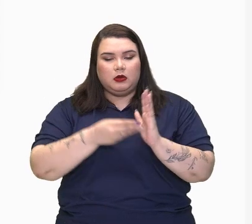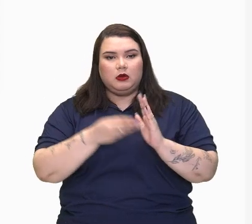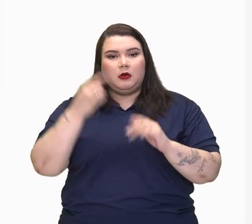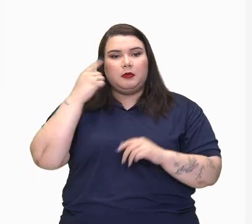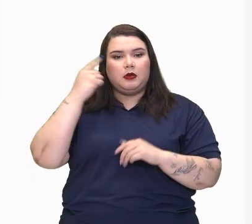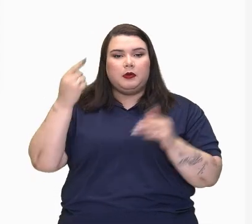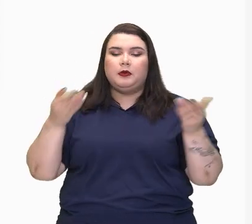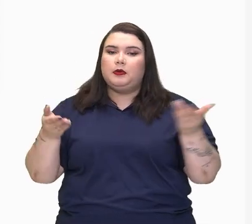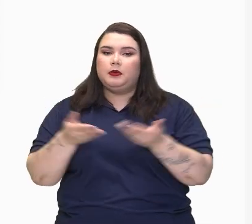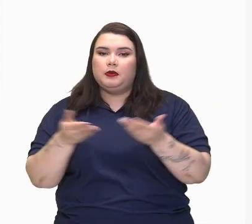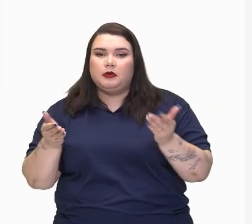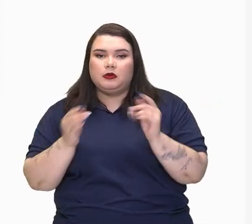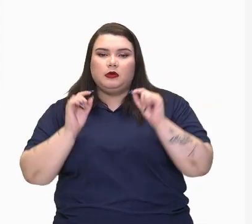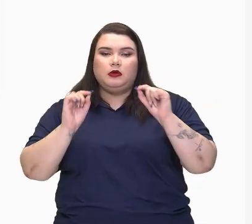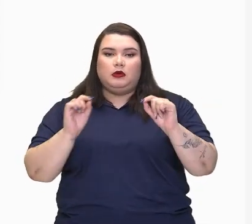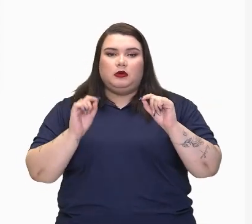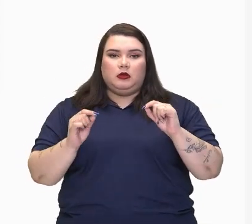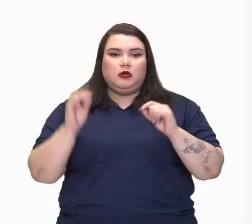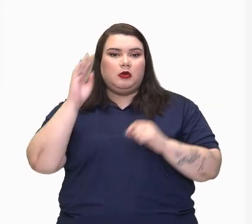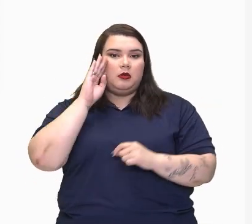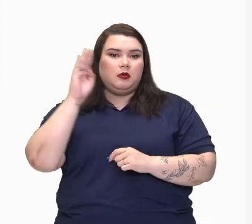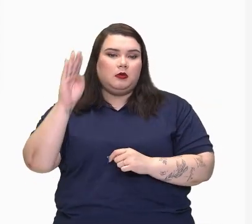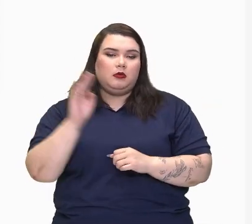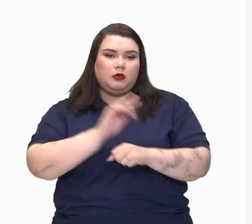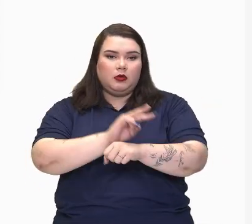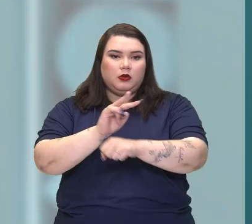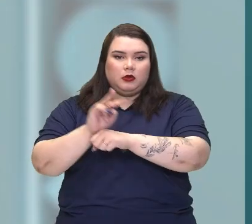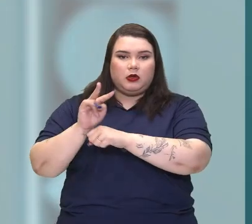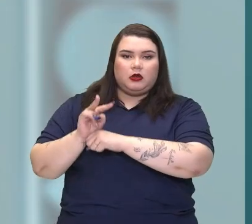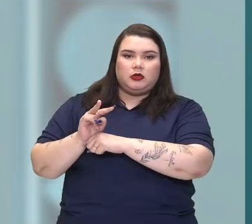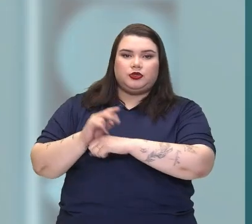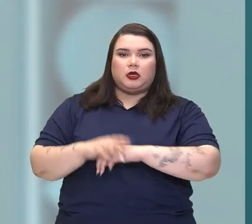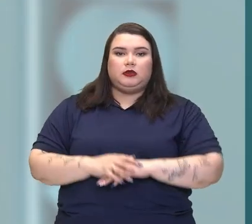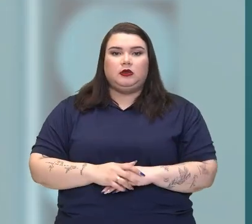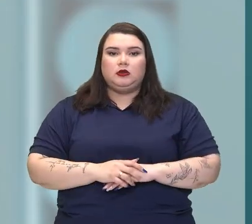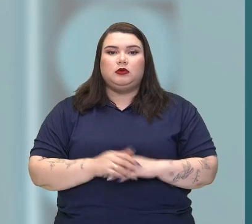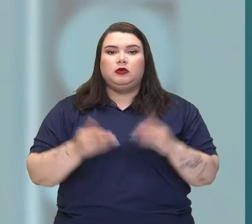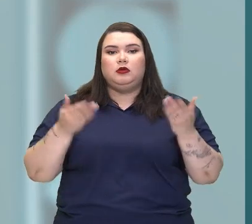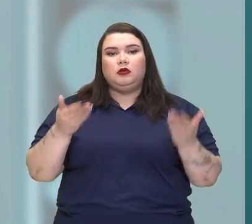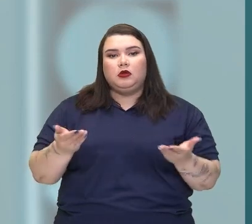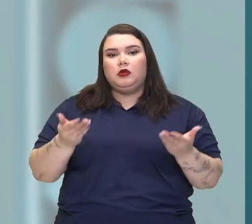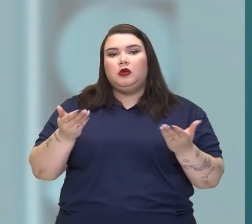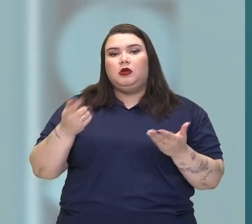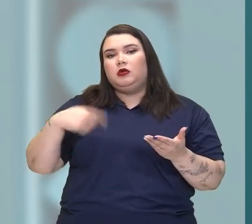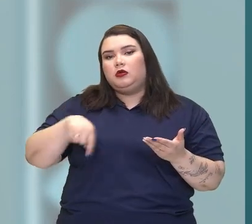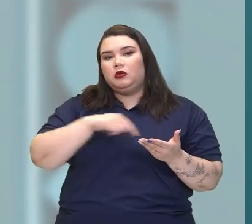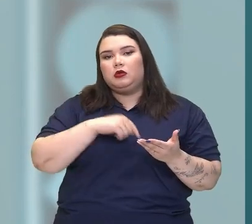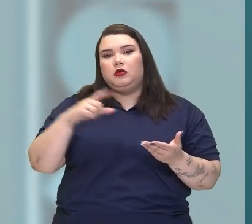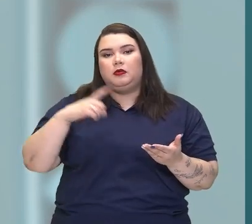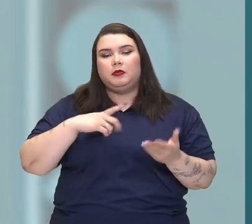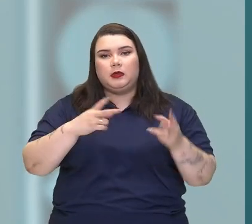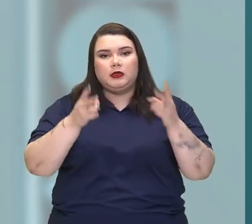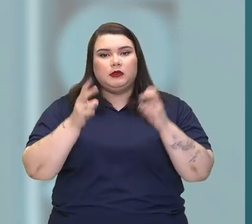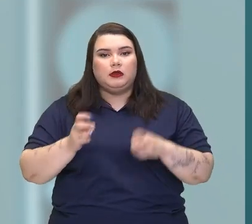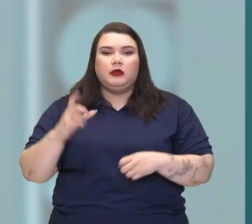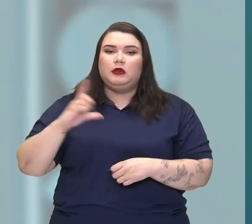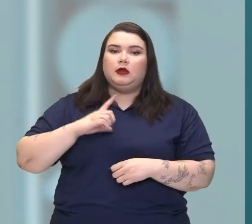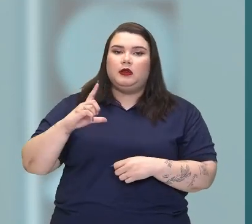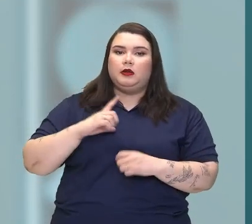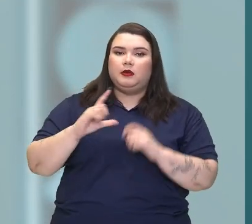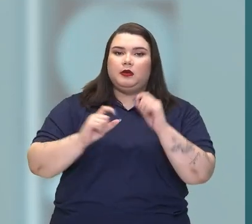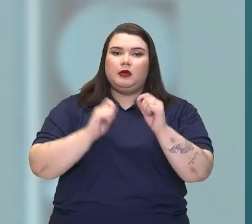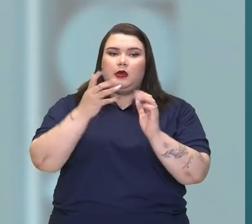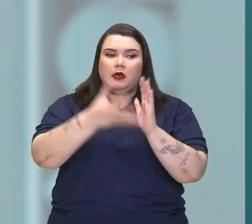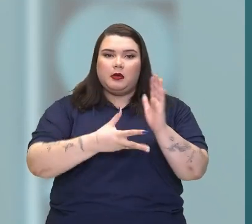hoje na questão principalmente da preservação. Óbvio que ainda há quem trate a